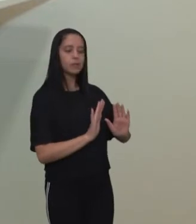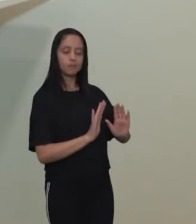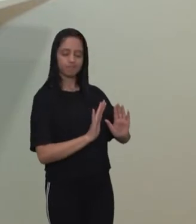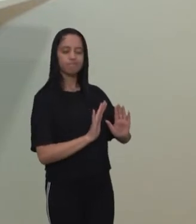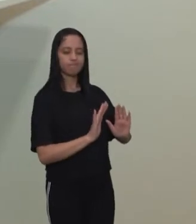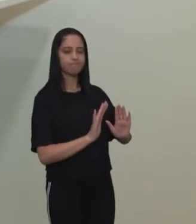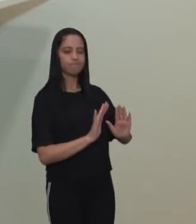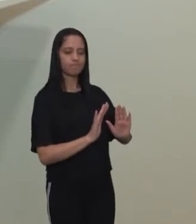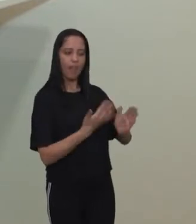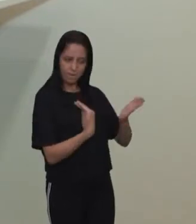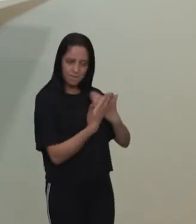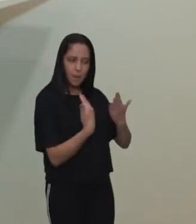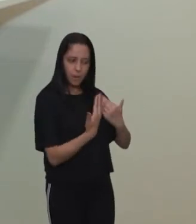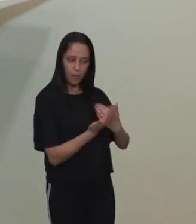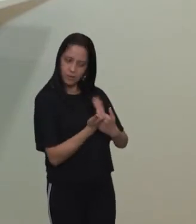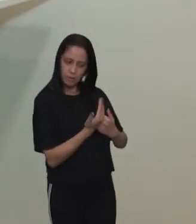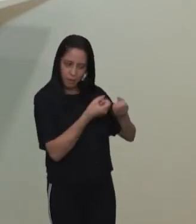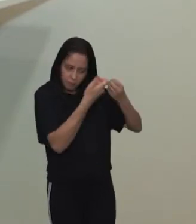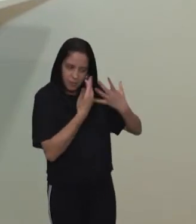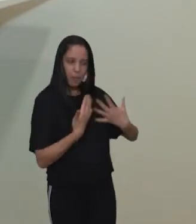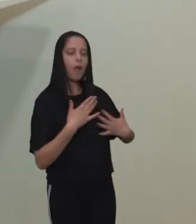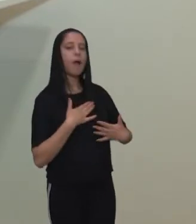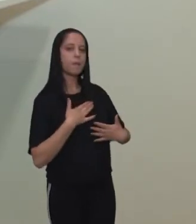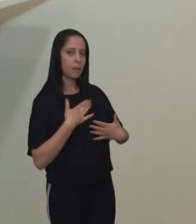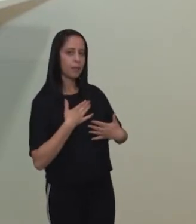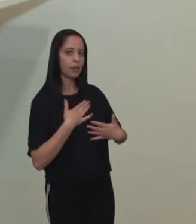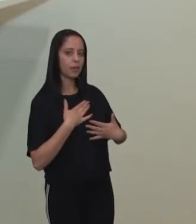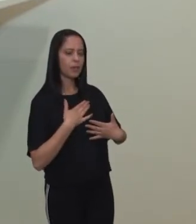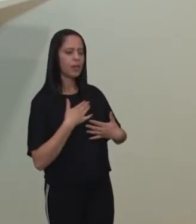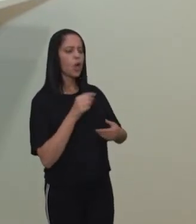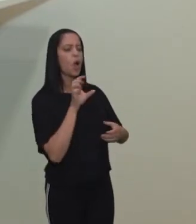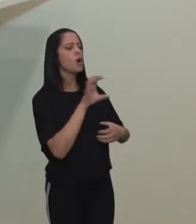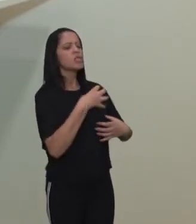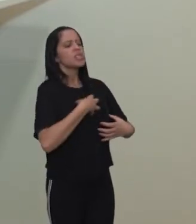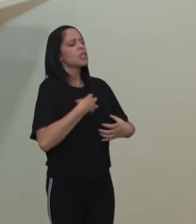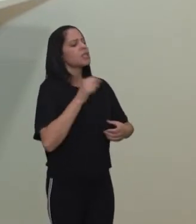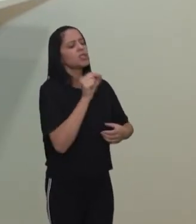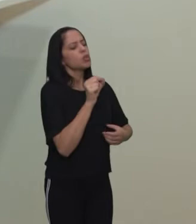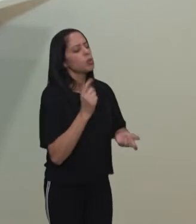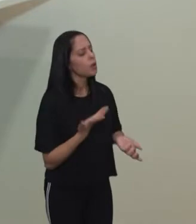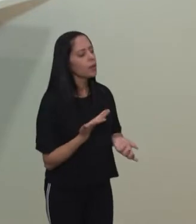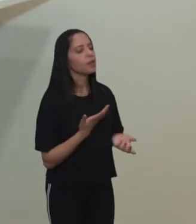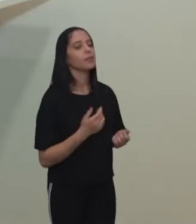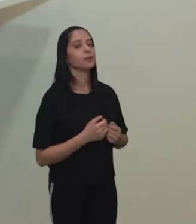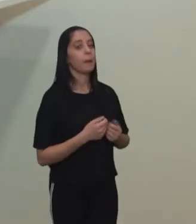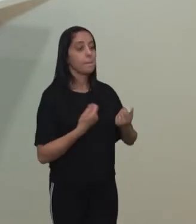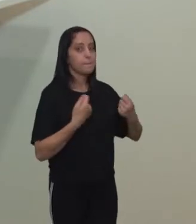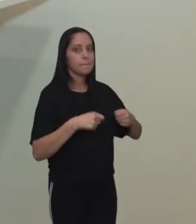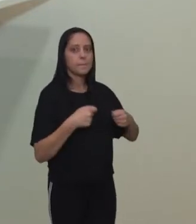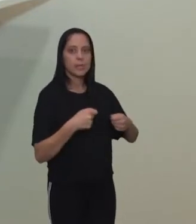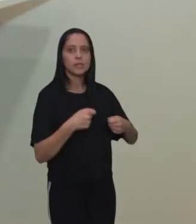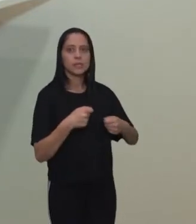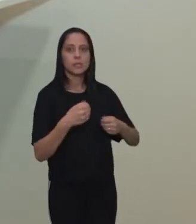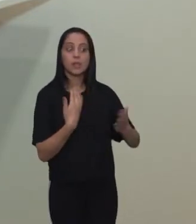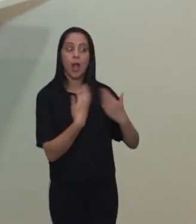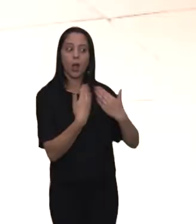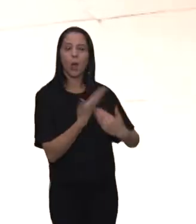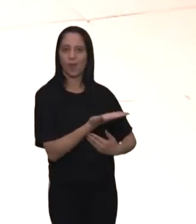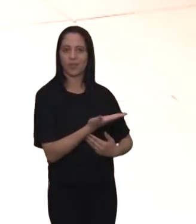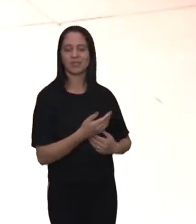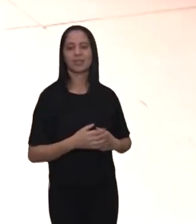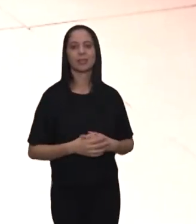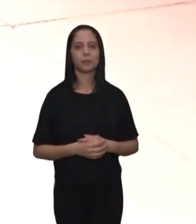mas vamos conversar né O que que você tá sentindo com isso a gente precisa da